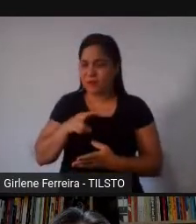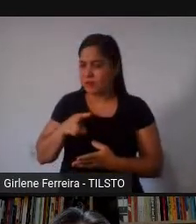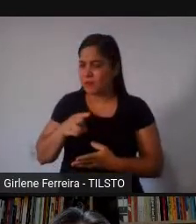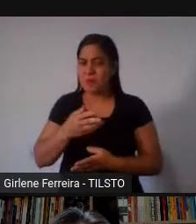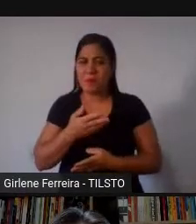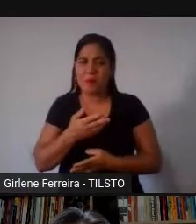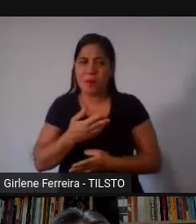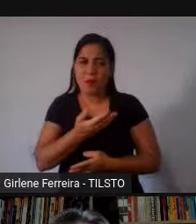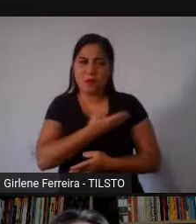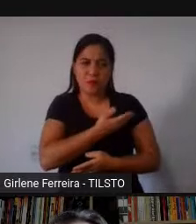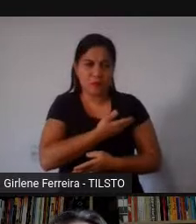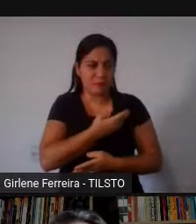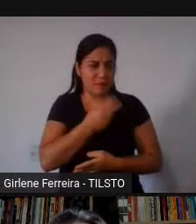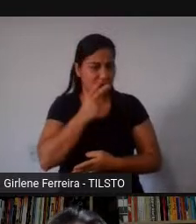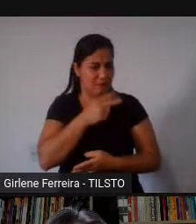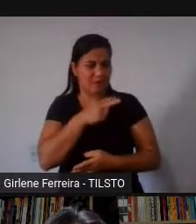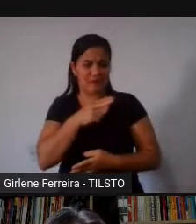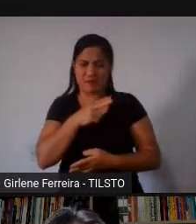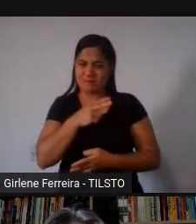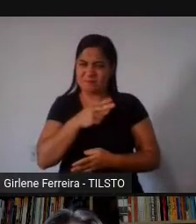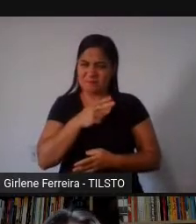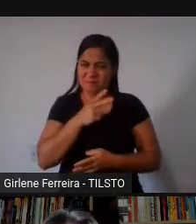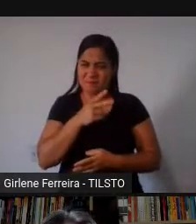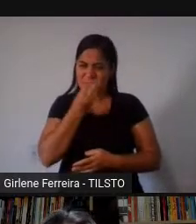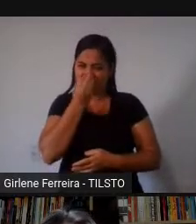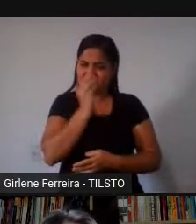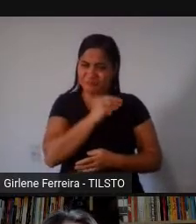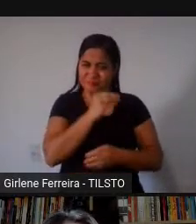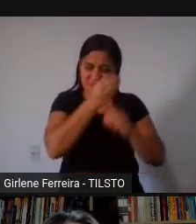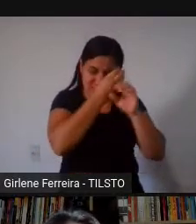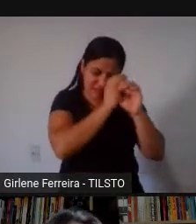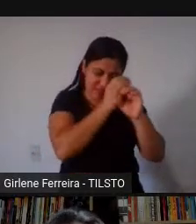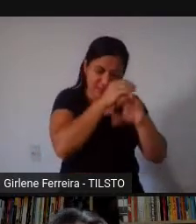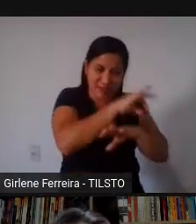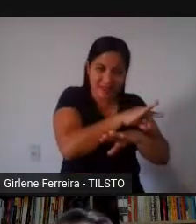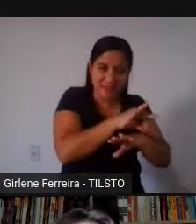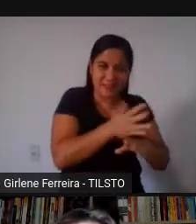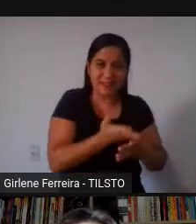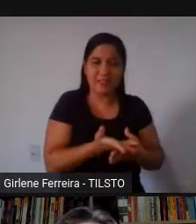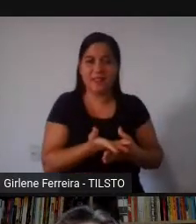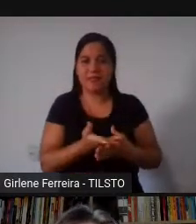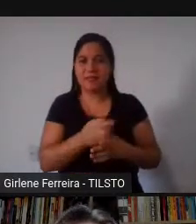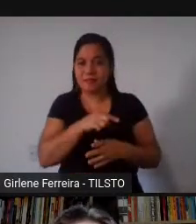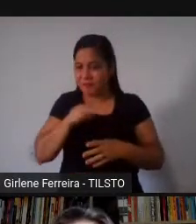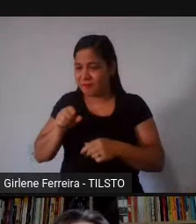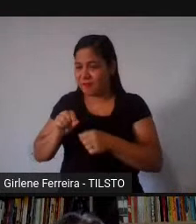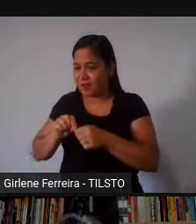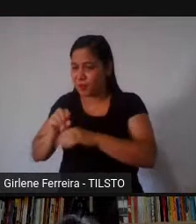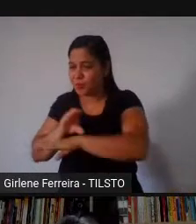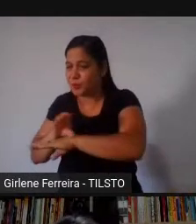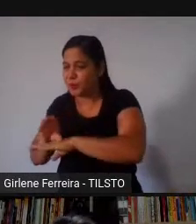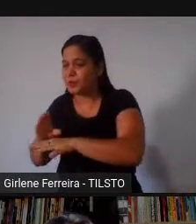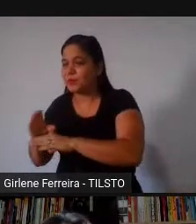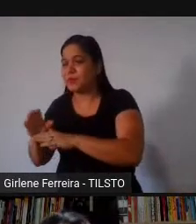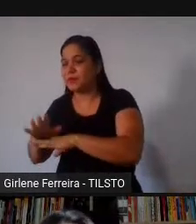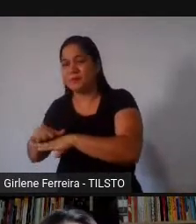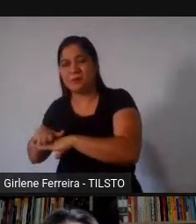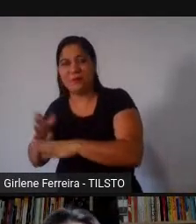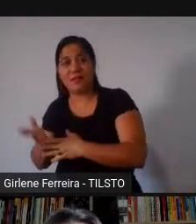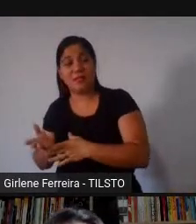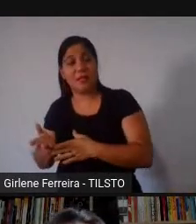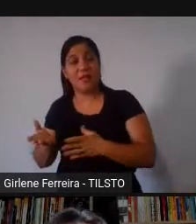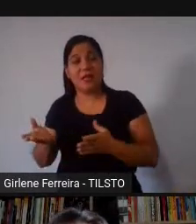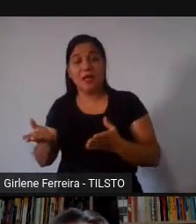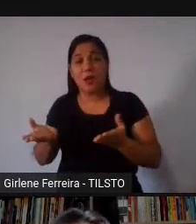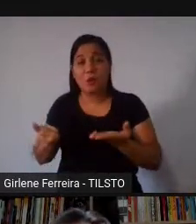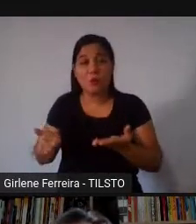engenharia para fazer matemática, e hoje, quando eu cheguei agora, finalmente, no meu último ano, eu vejo que não era nada disso, né, até os meus colegas ali que não entendiam no